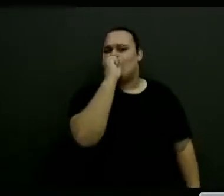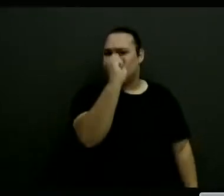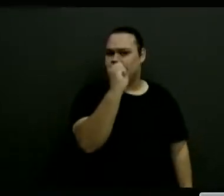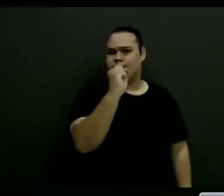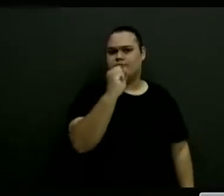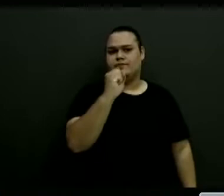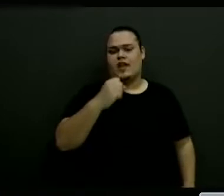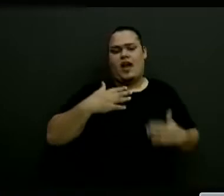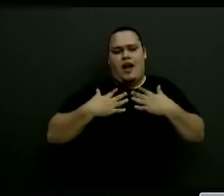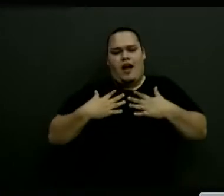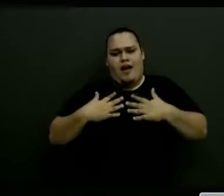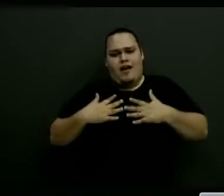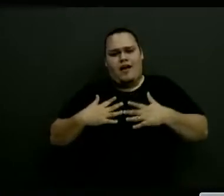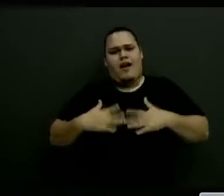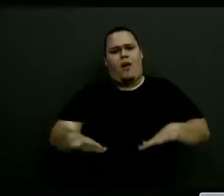Intrepidez,